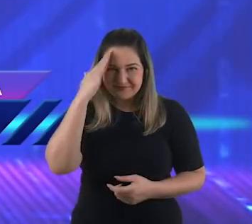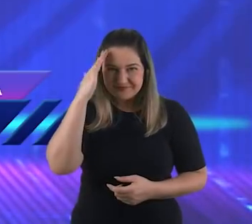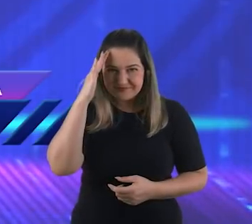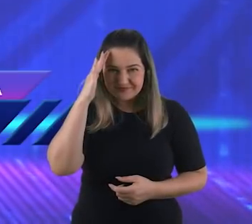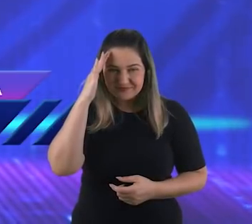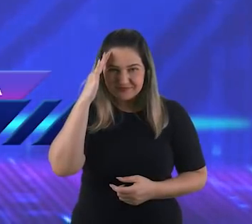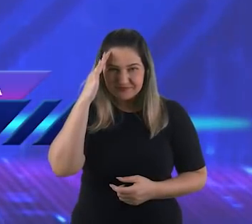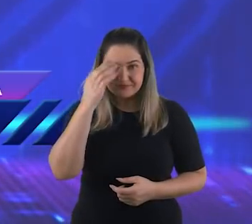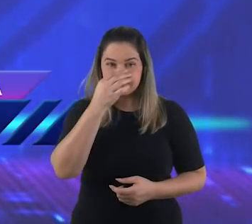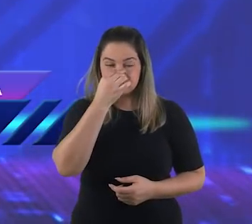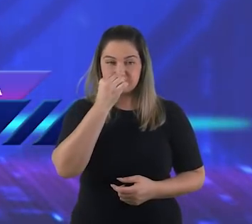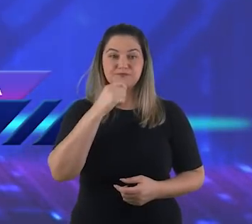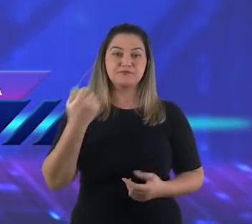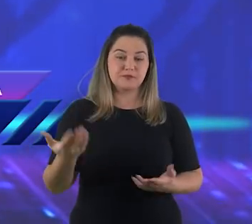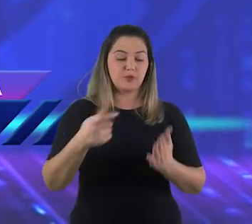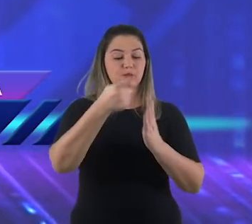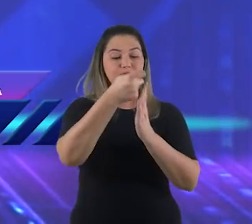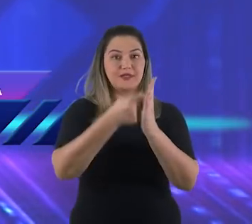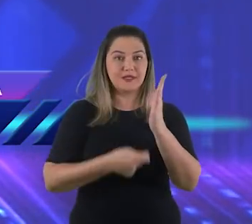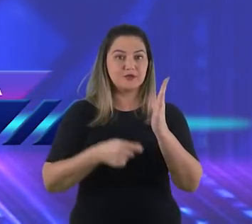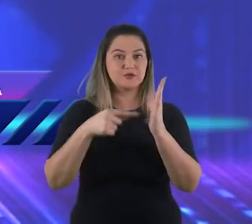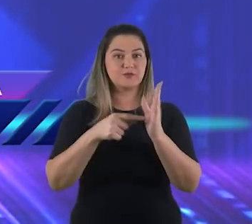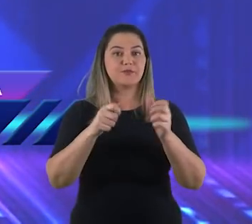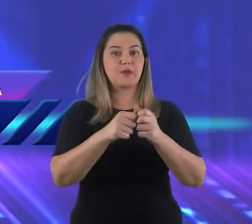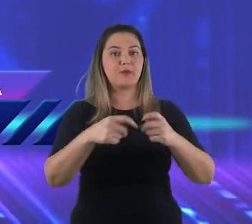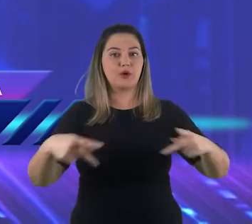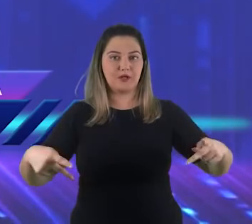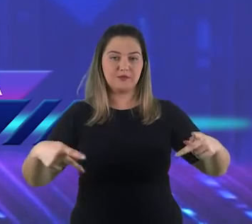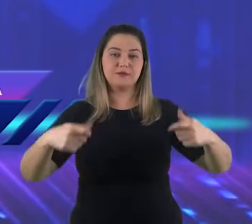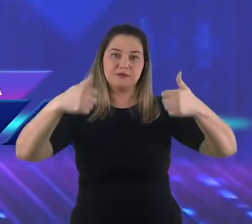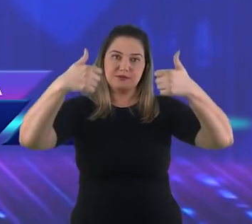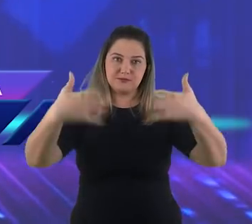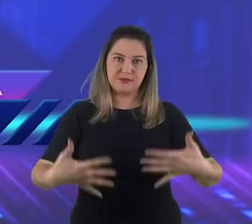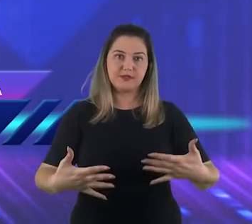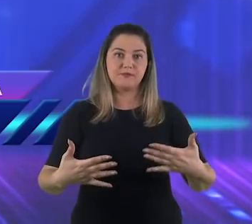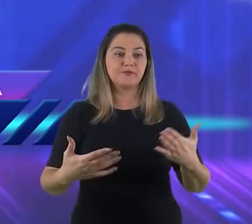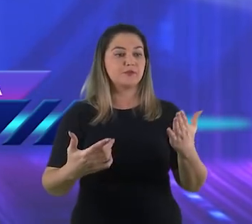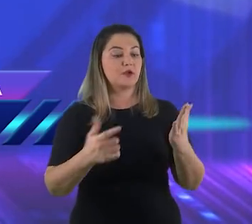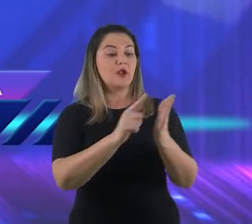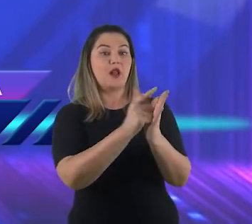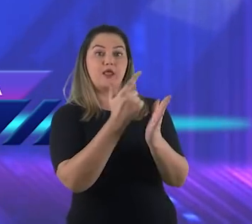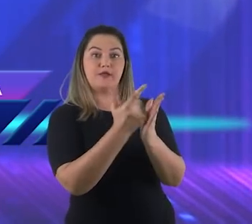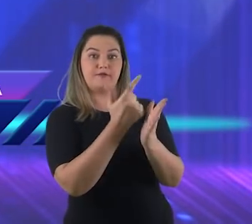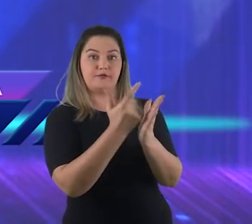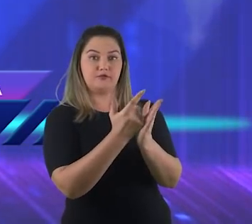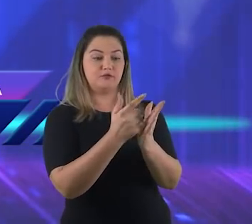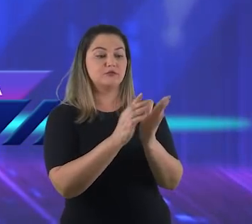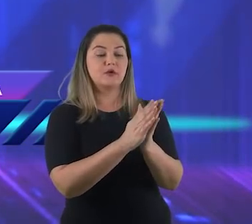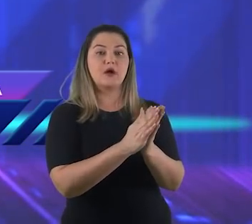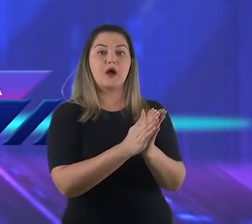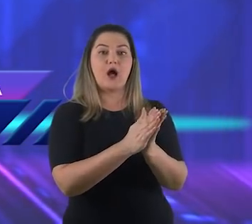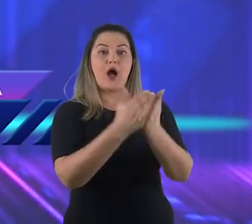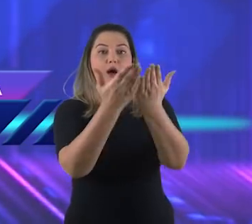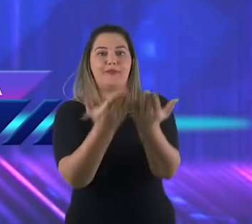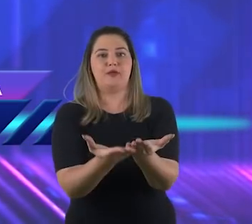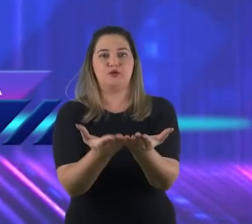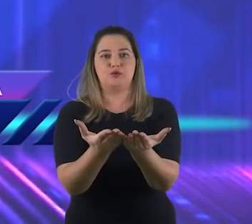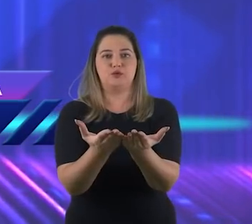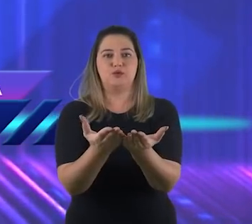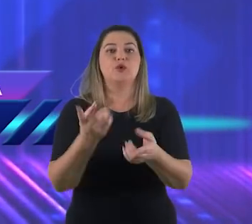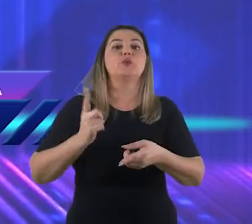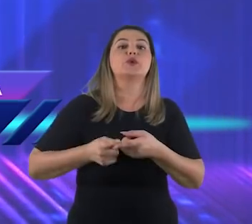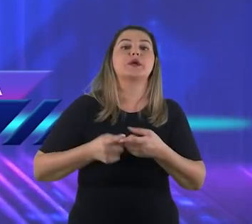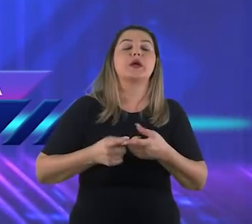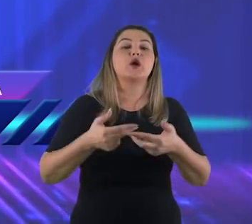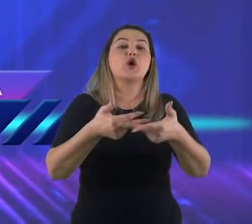veja que esse texto de Apocalipse diz que o livro estaria aberto porque as coisas que